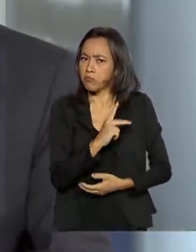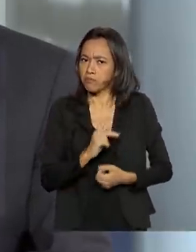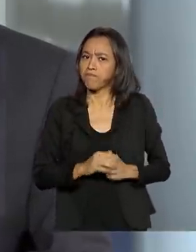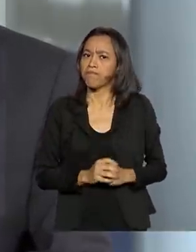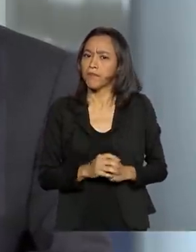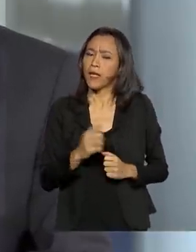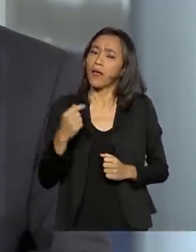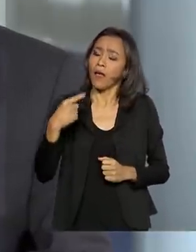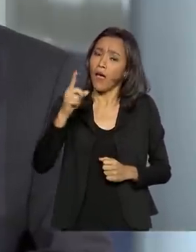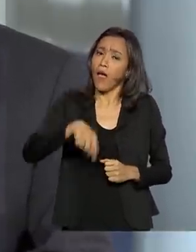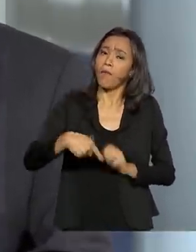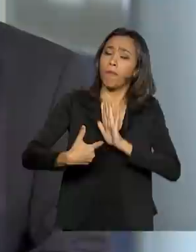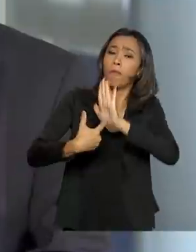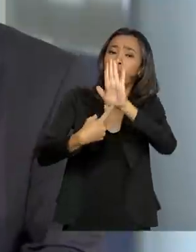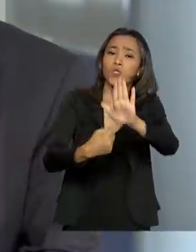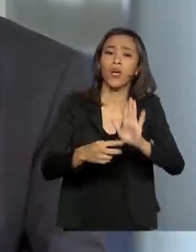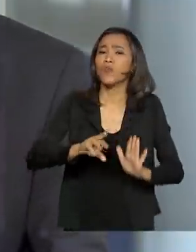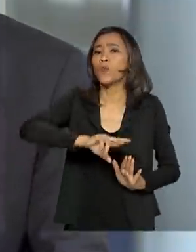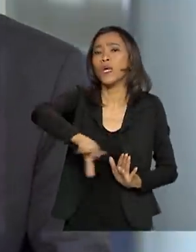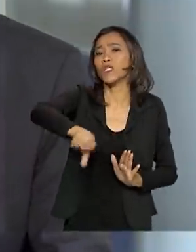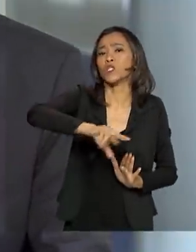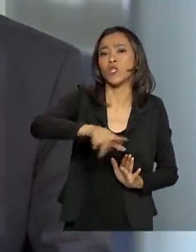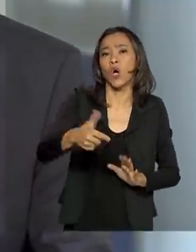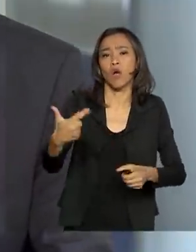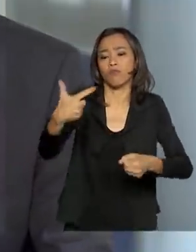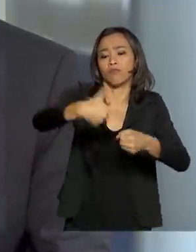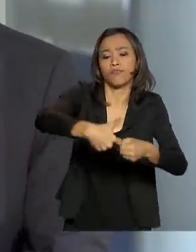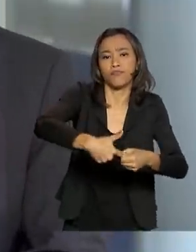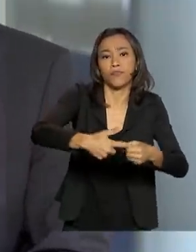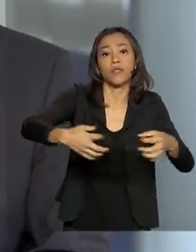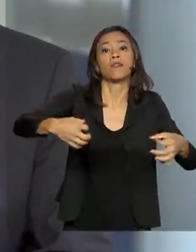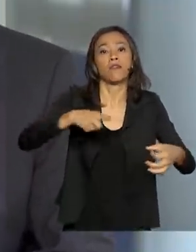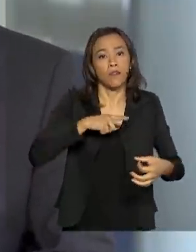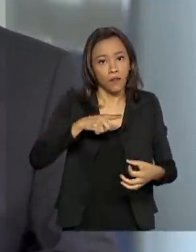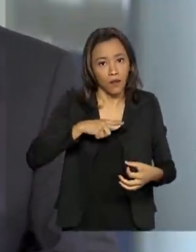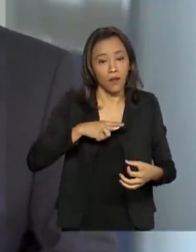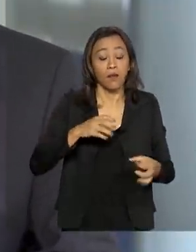para mostrar que não é só a questão do abastecimento.